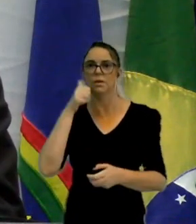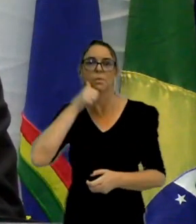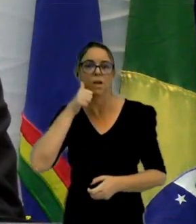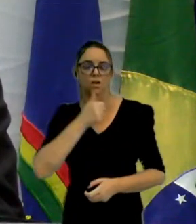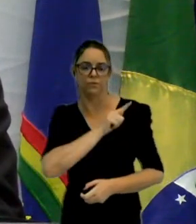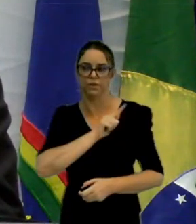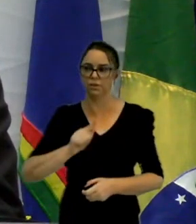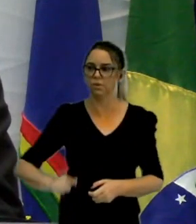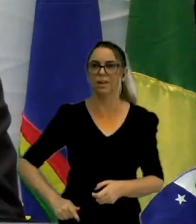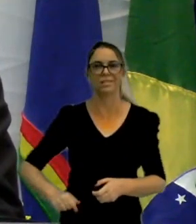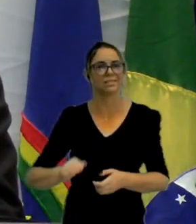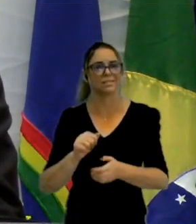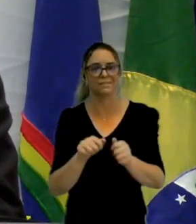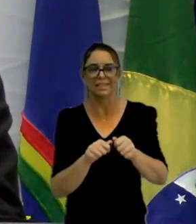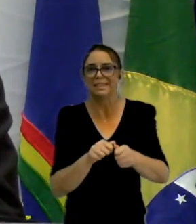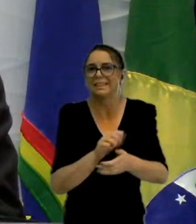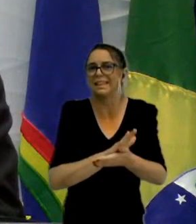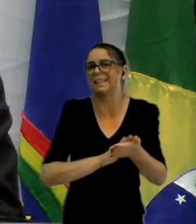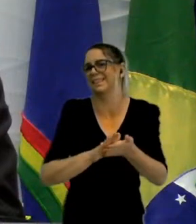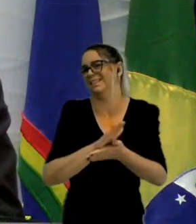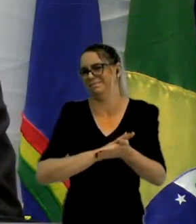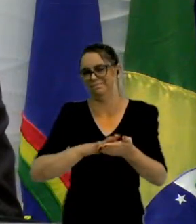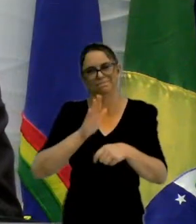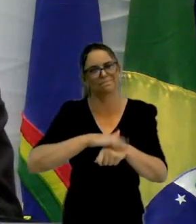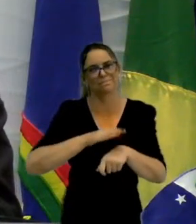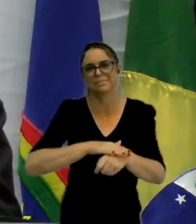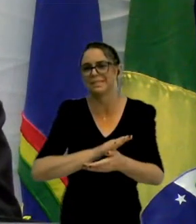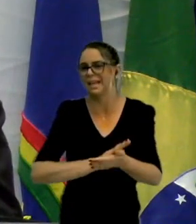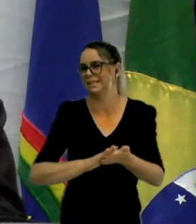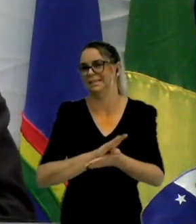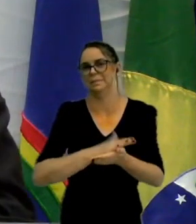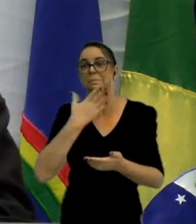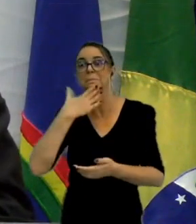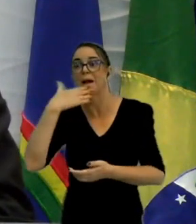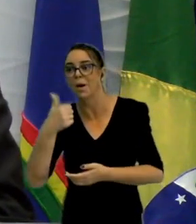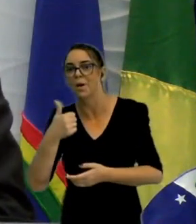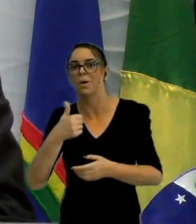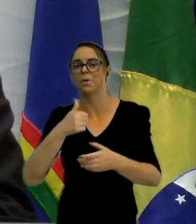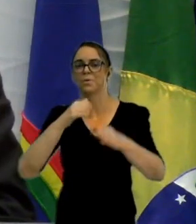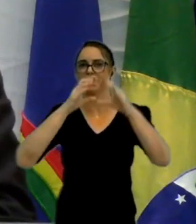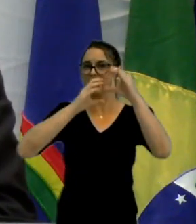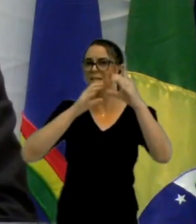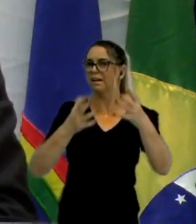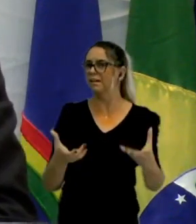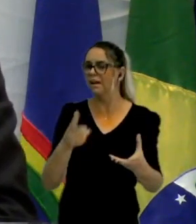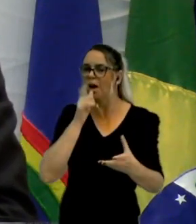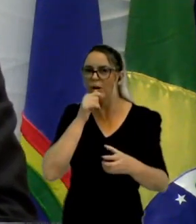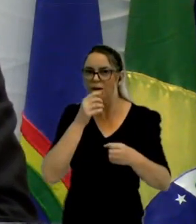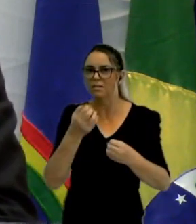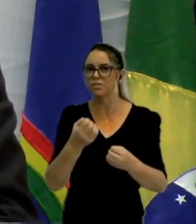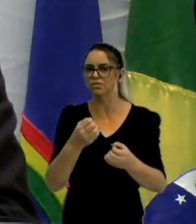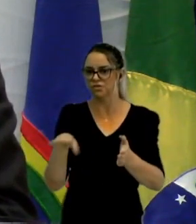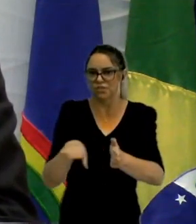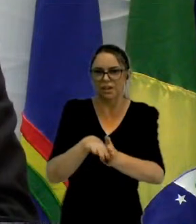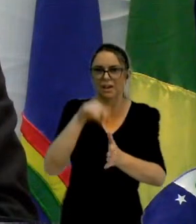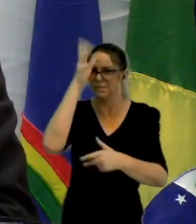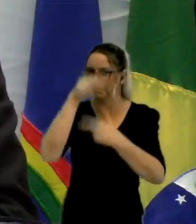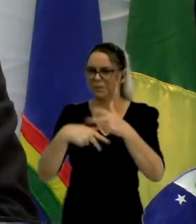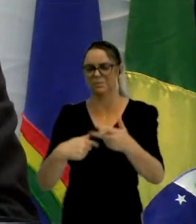é que nada se fez no que diz respeito a melhorar o abastecimento de água em nosso município. Então, quero aqui, no dia de